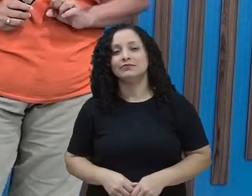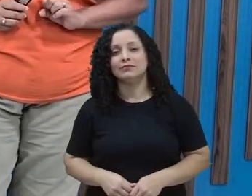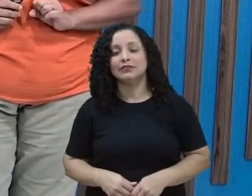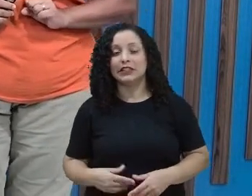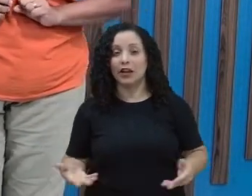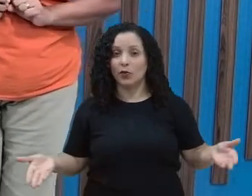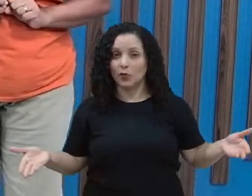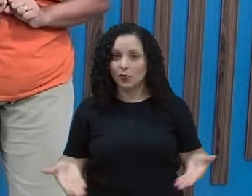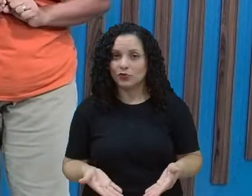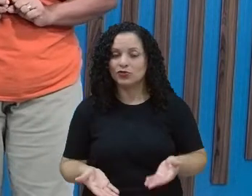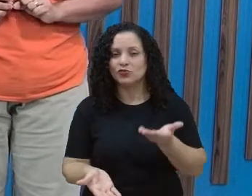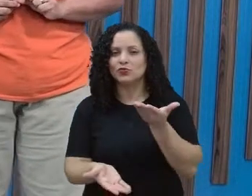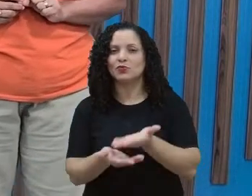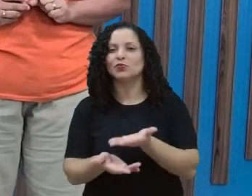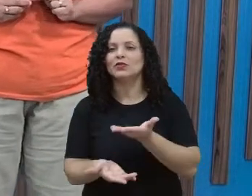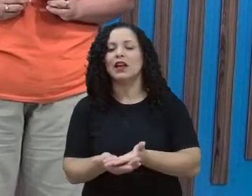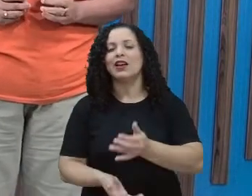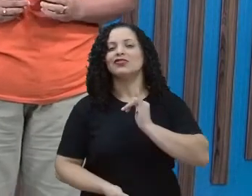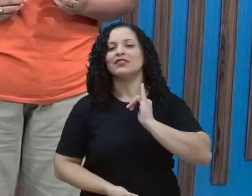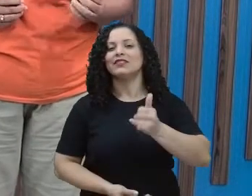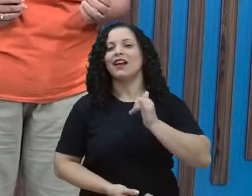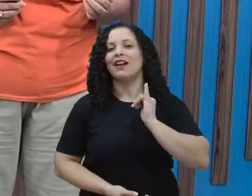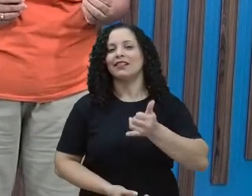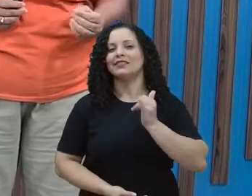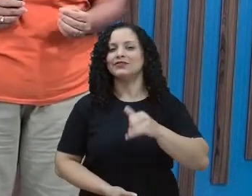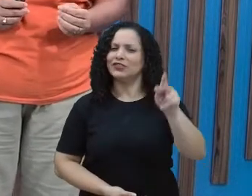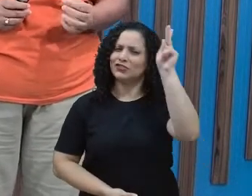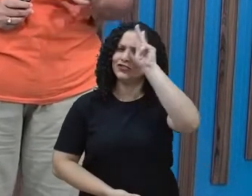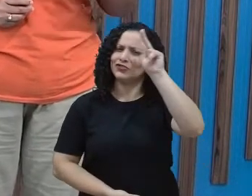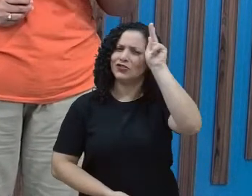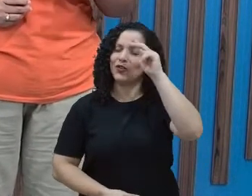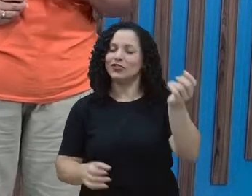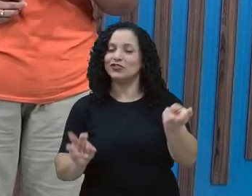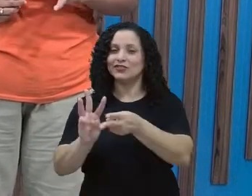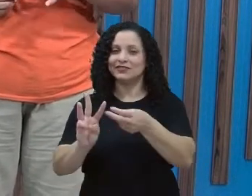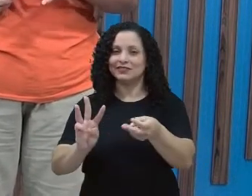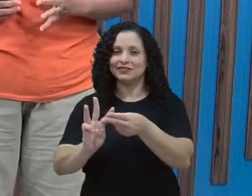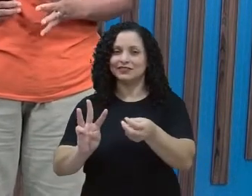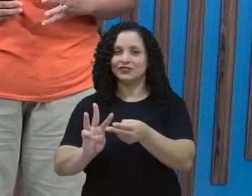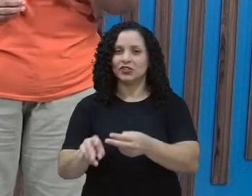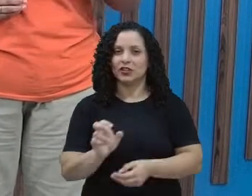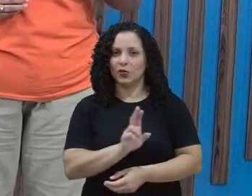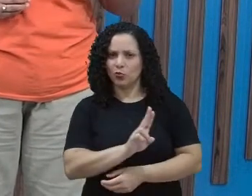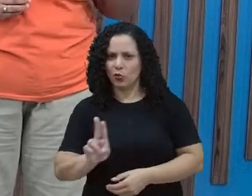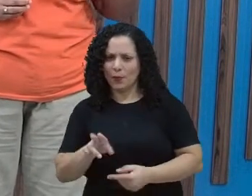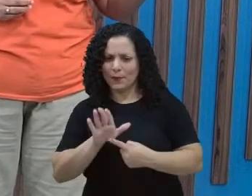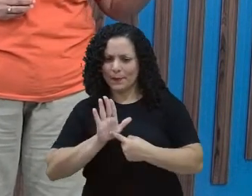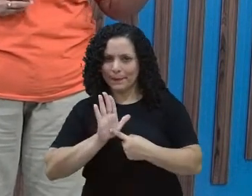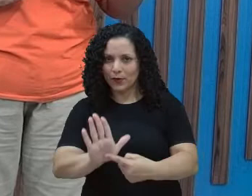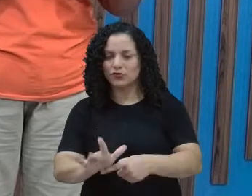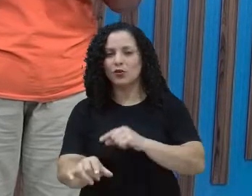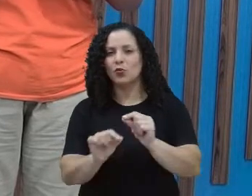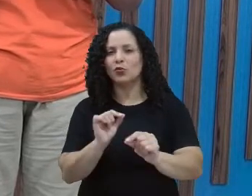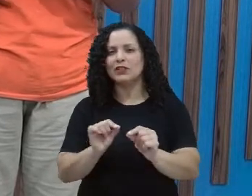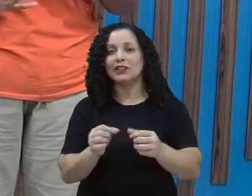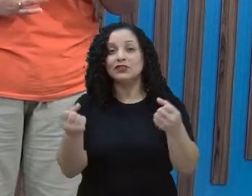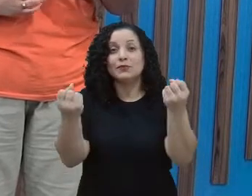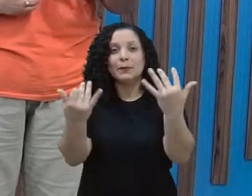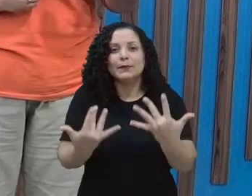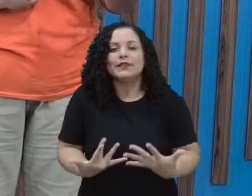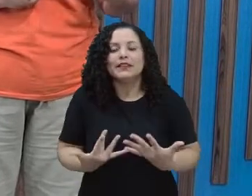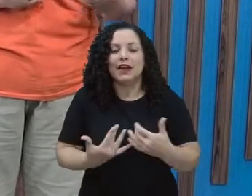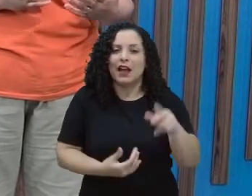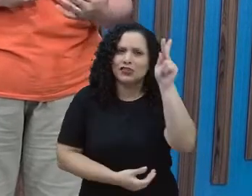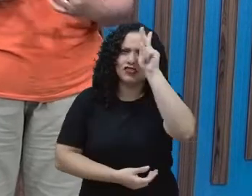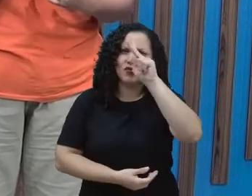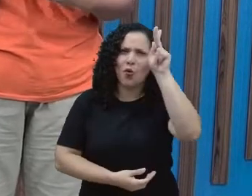vamos estudar as narrativas indígenas. E o nome já diz tudo, narrar vem de contar.